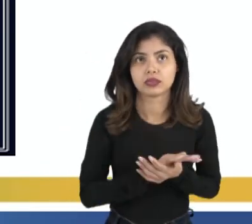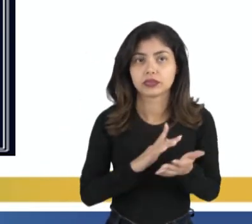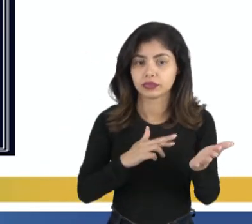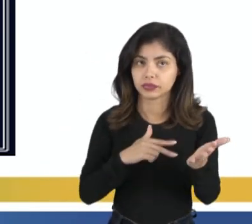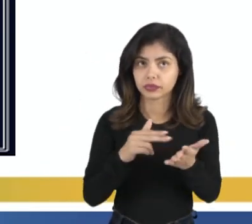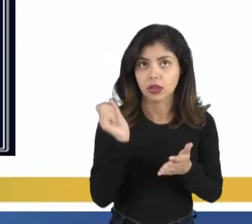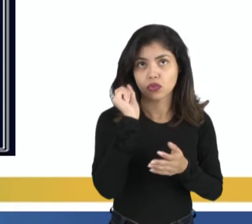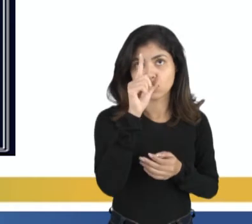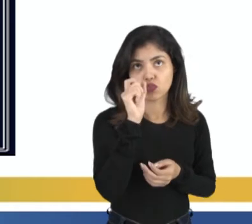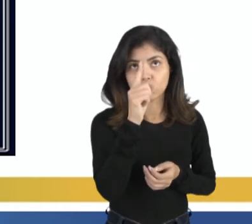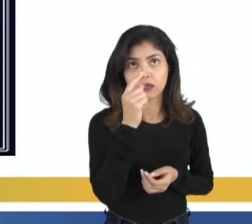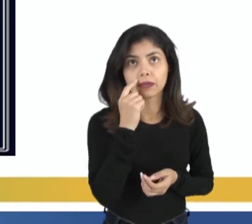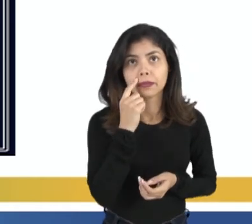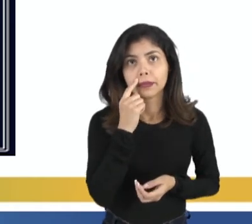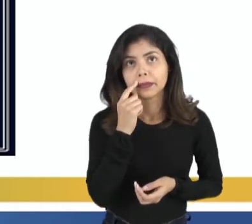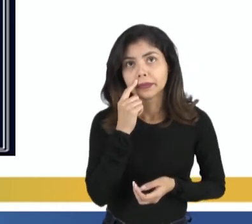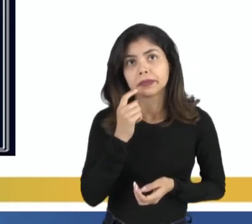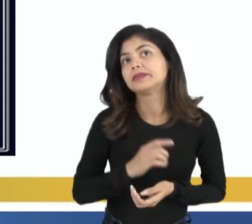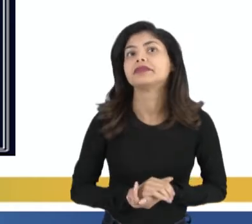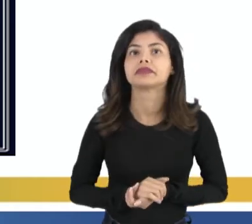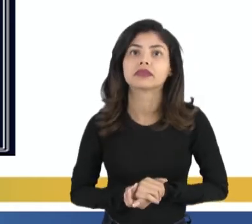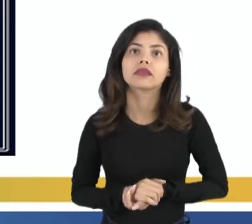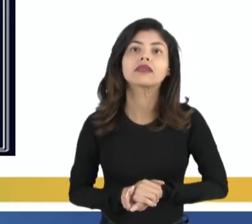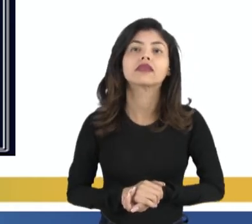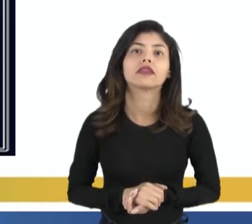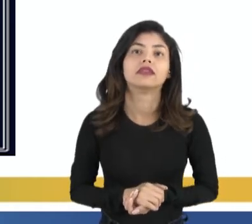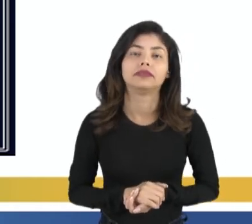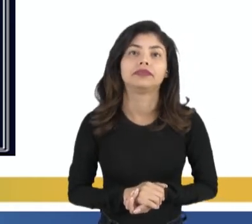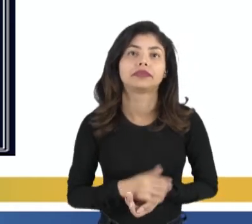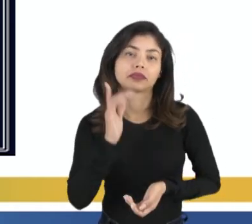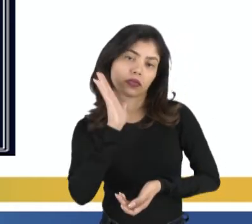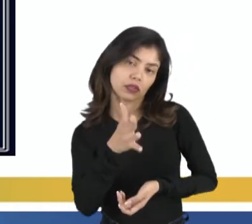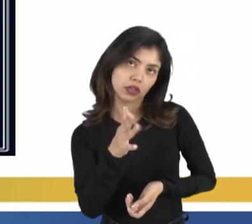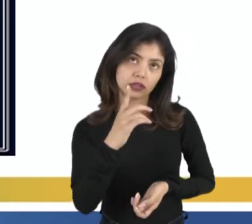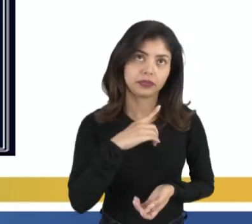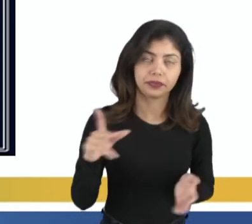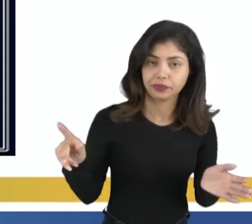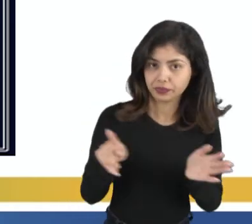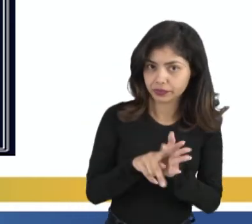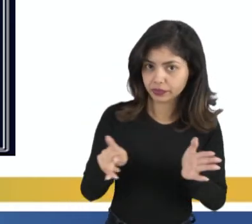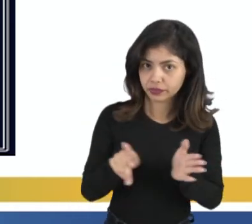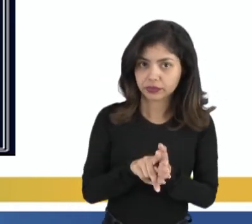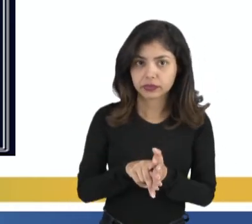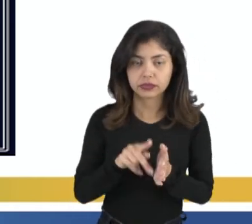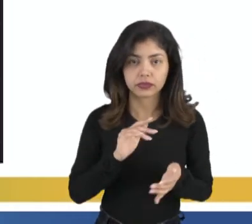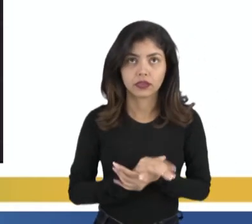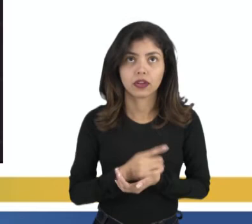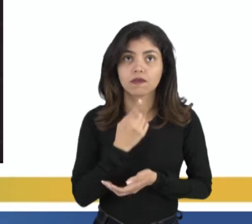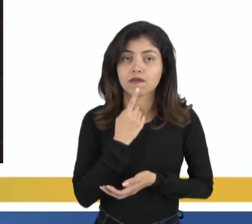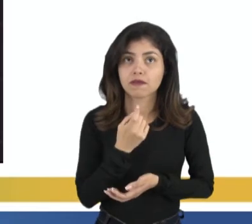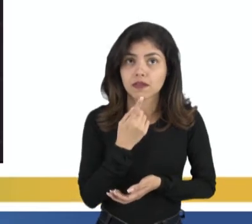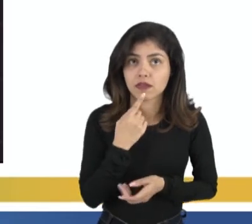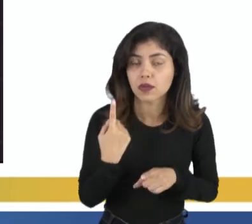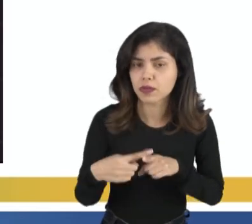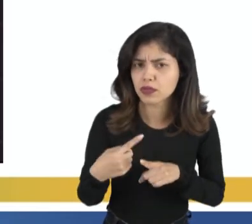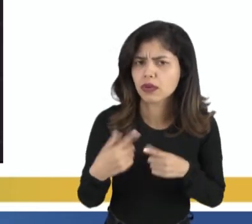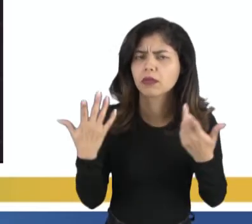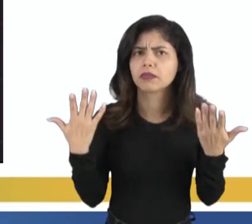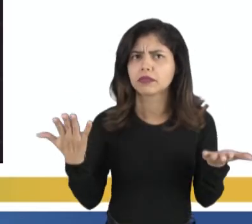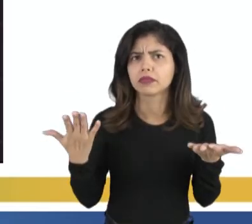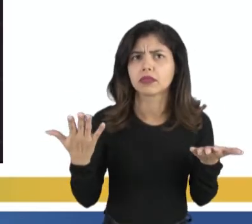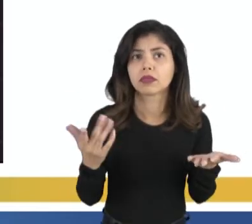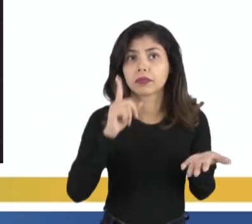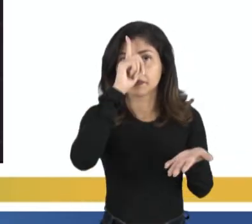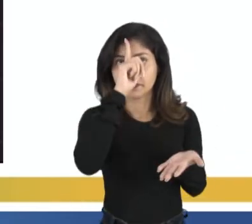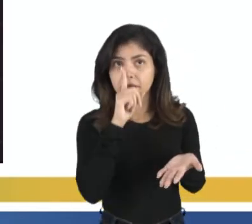ali em azul Então vamos ver ali ó o nosso sol já tem um destino próprio ele vai ficar vermelho porque que ele vai